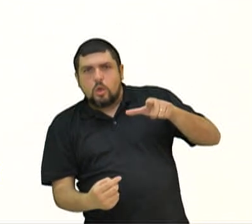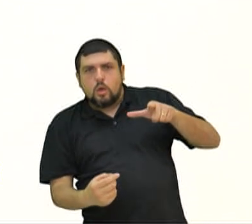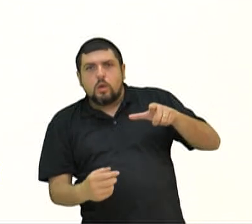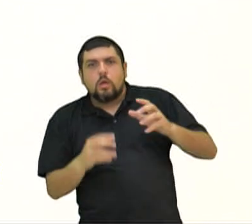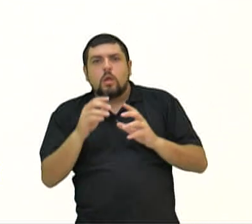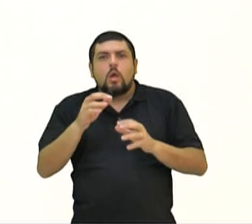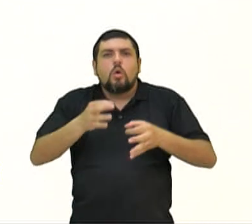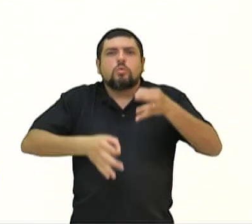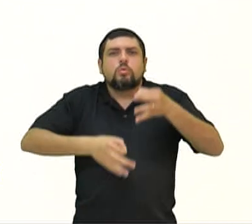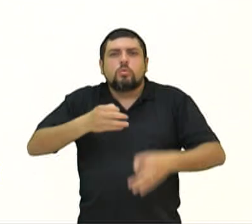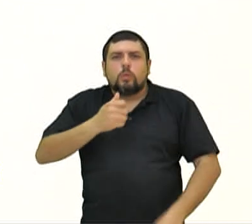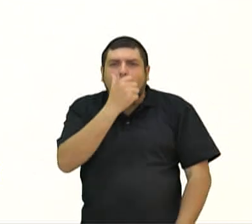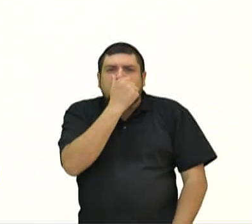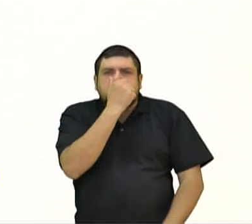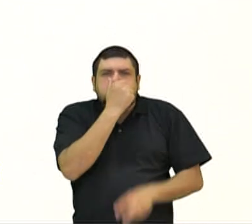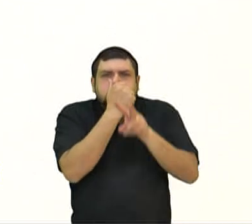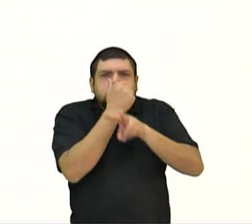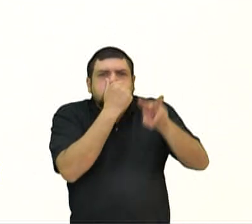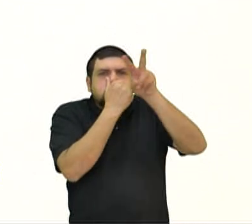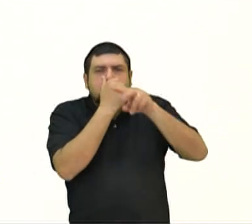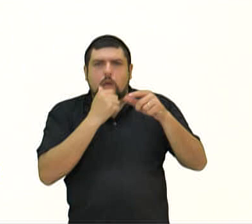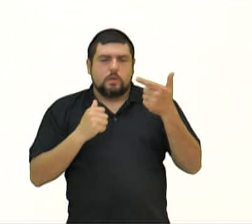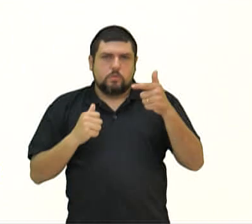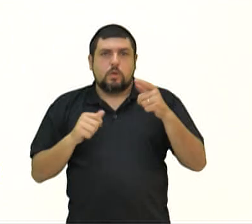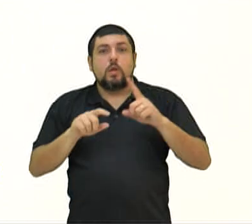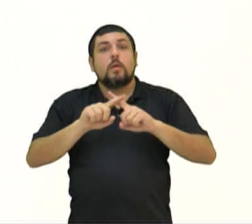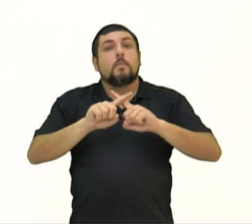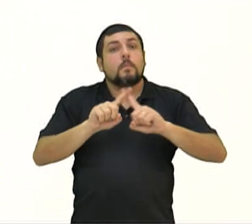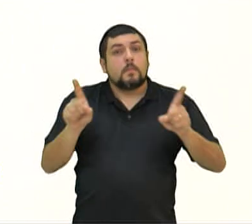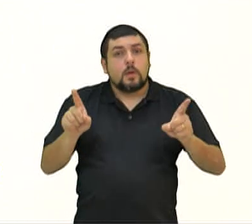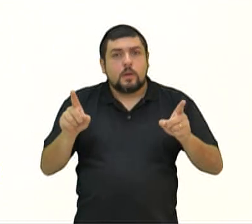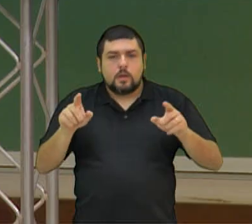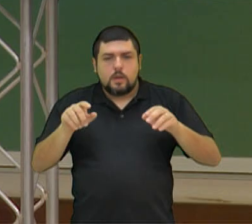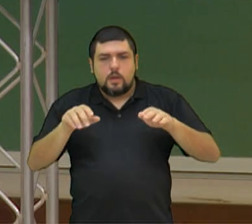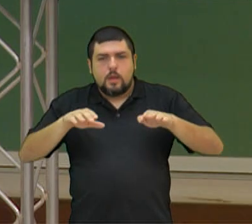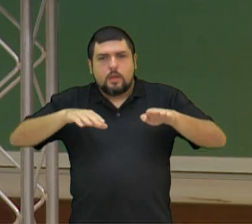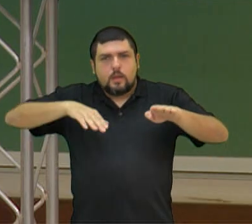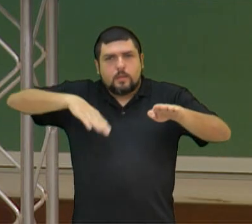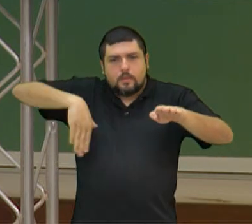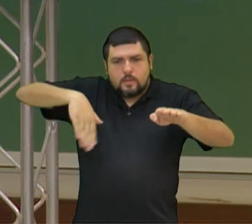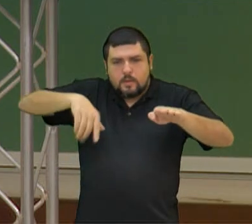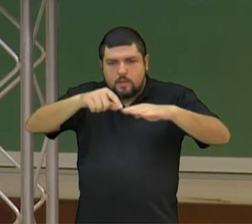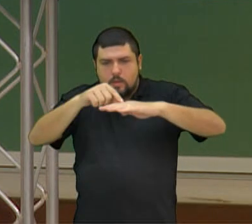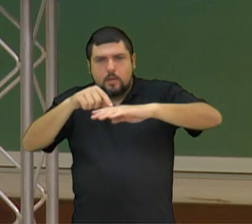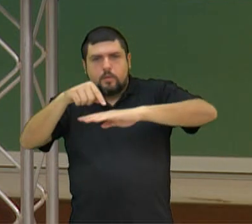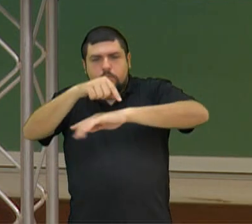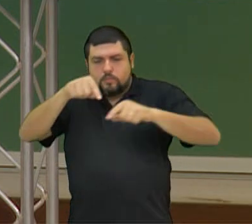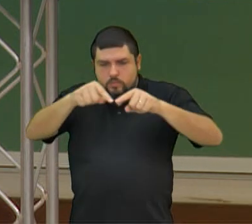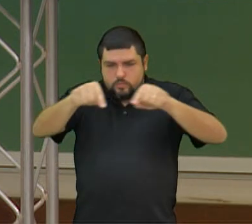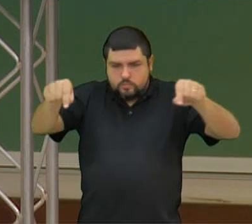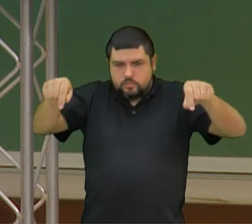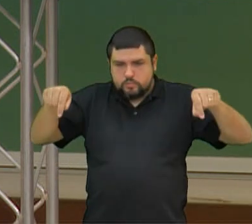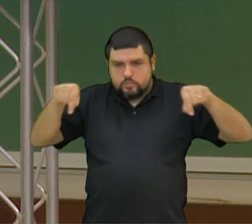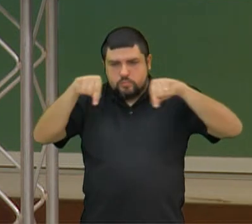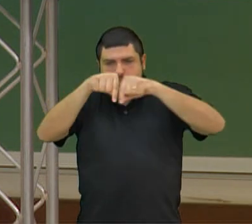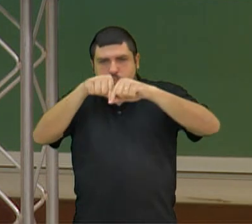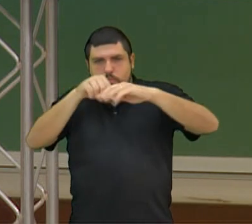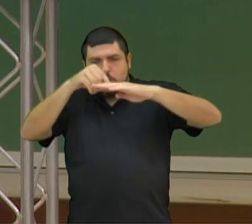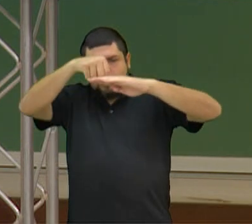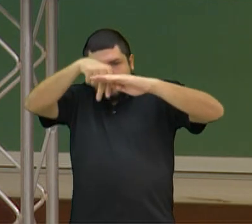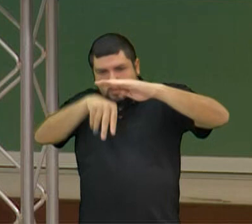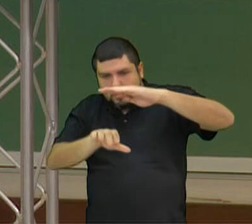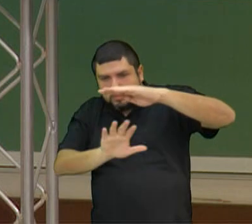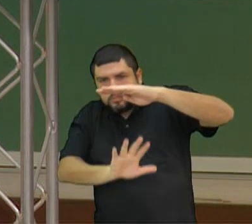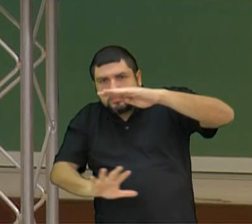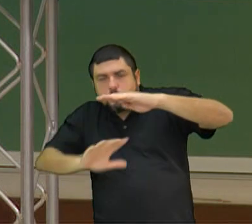Embaixo da água, a piscina tem janelas também, por onde também estão juízes avaliando a parte